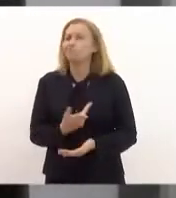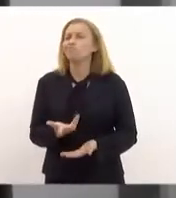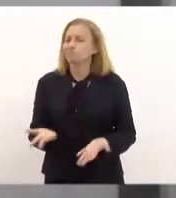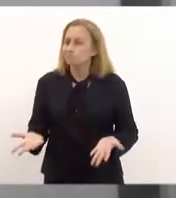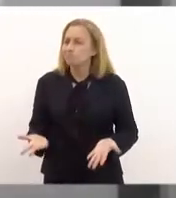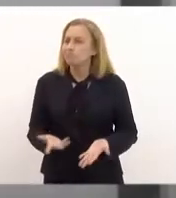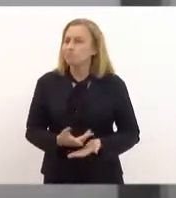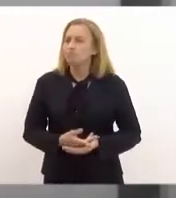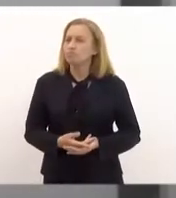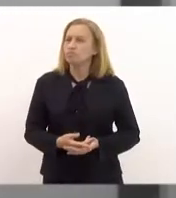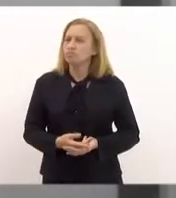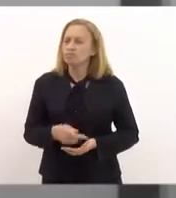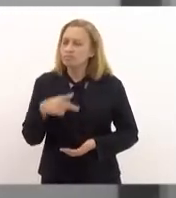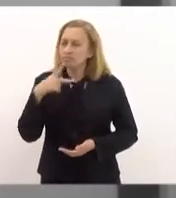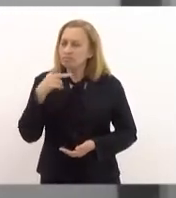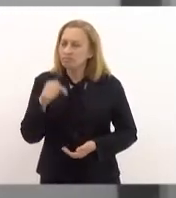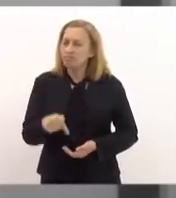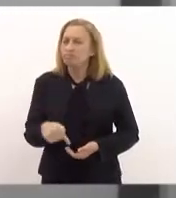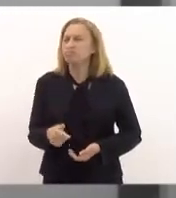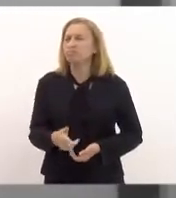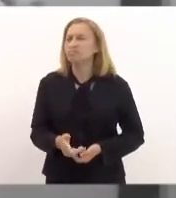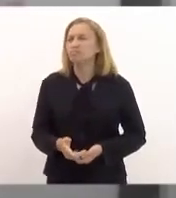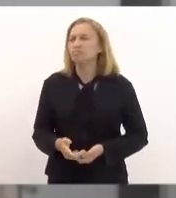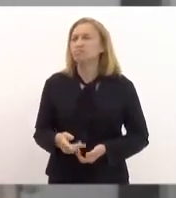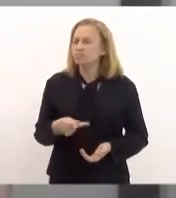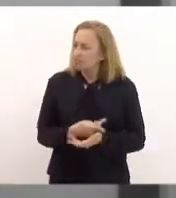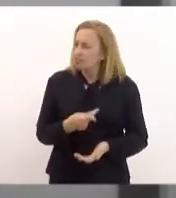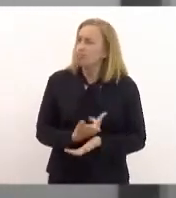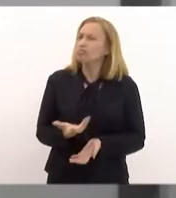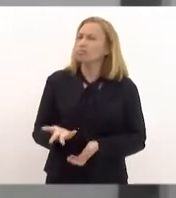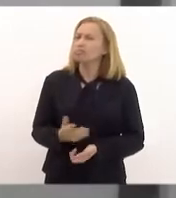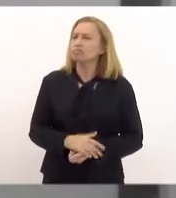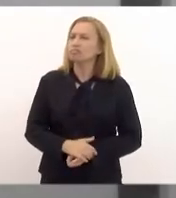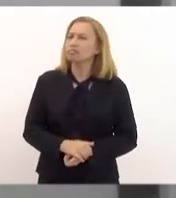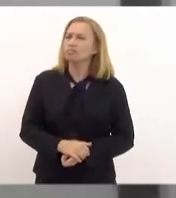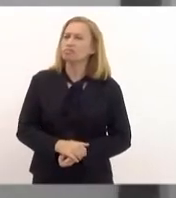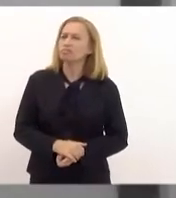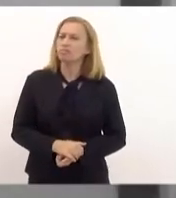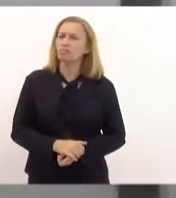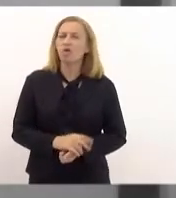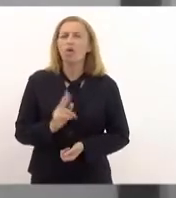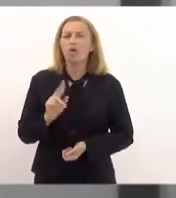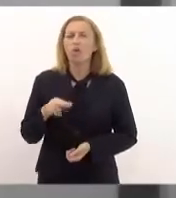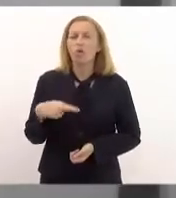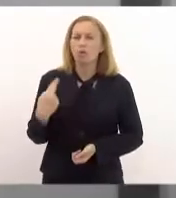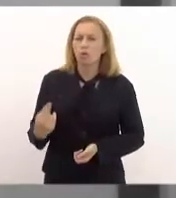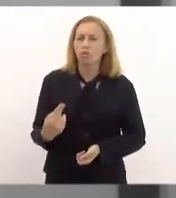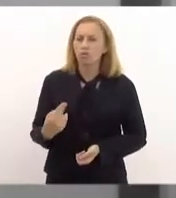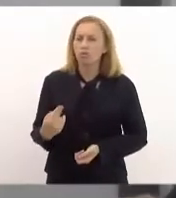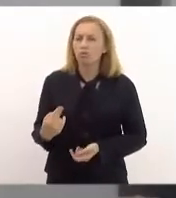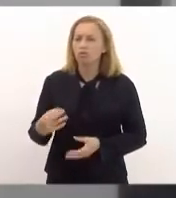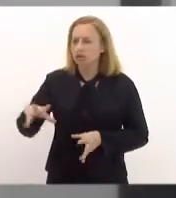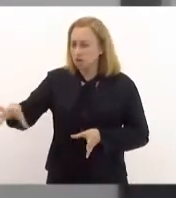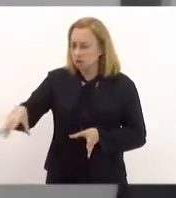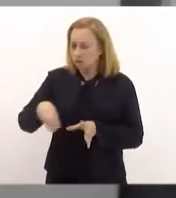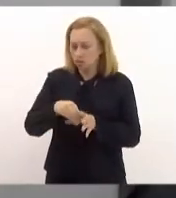Está errado mesmo, tem que ser dito aqui. Entendeu? Está errado. Ou incorpora-se os executivos de todos os